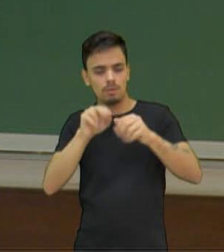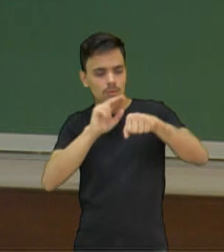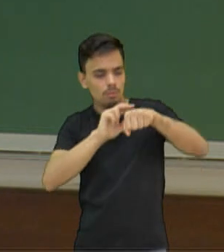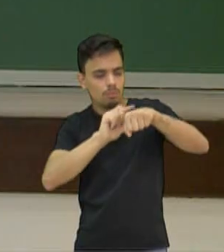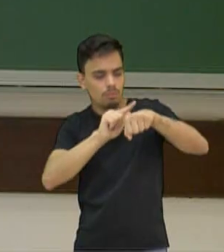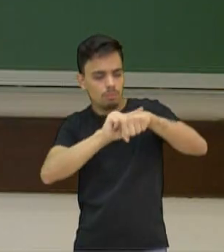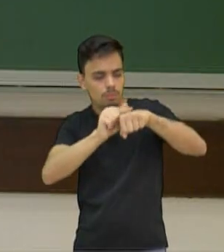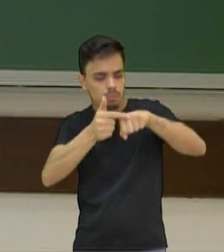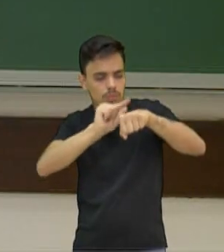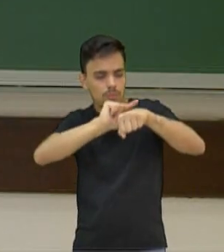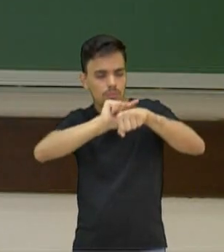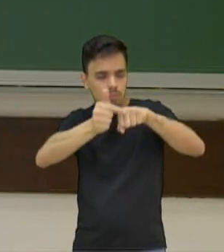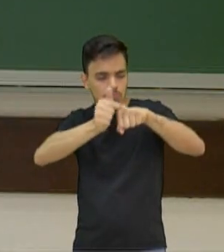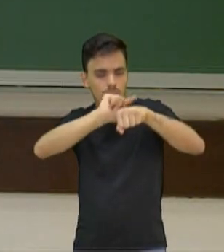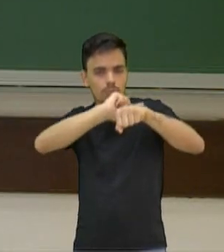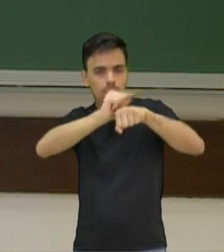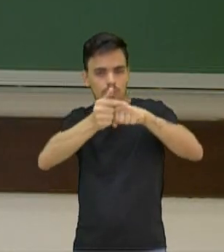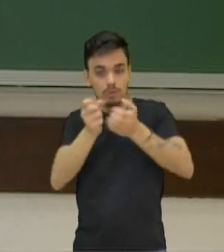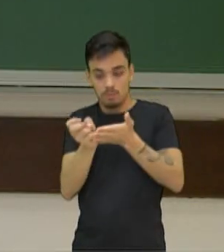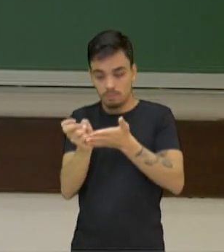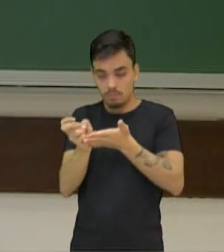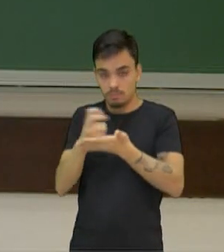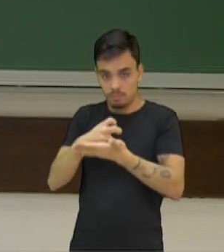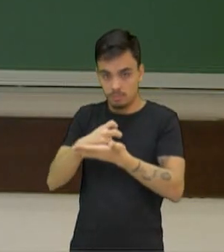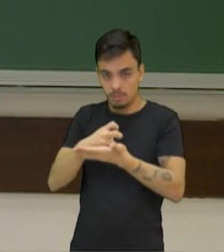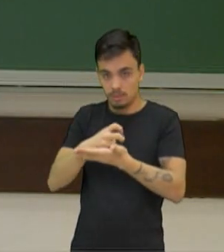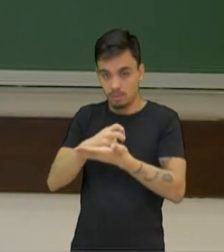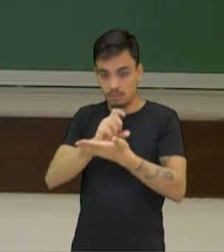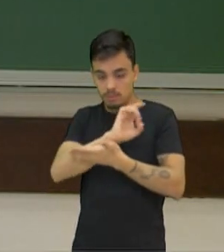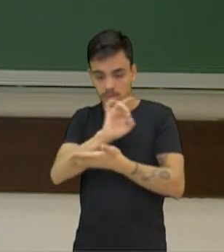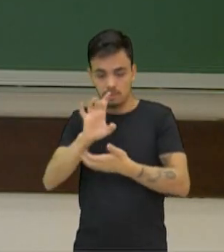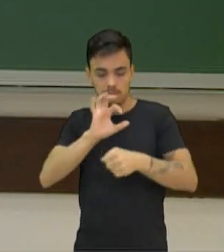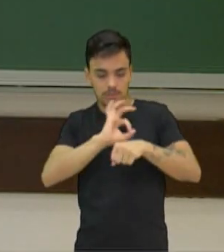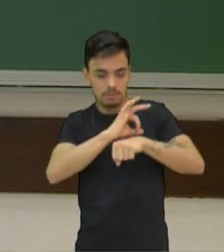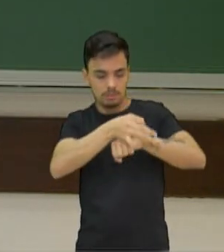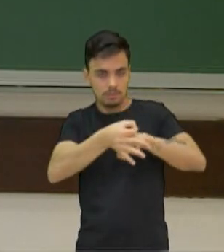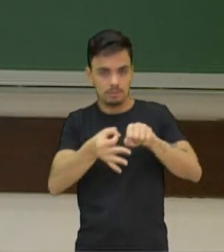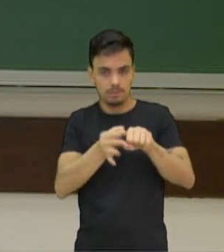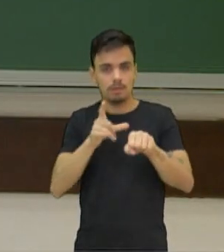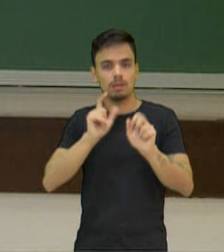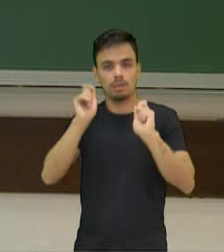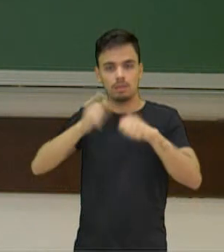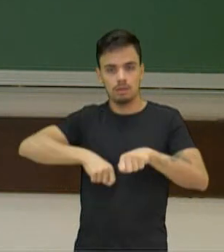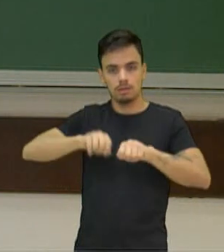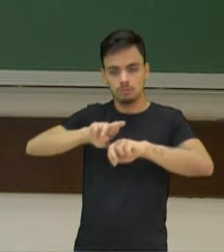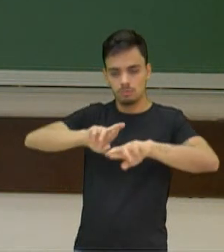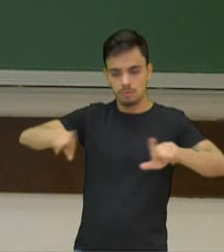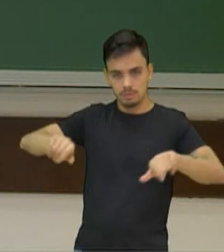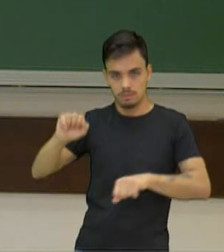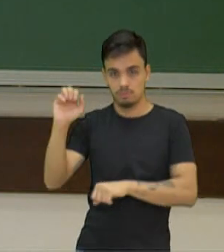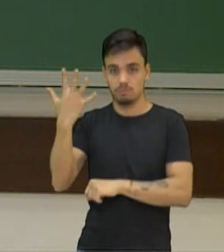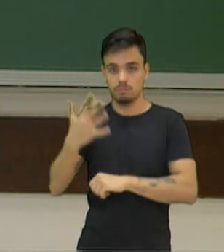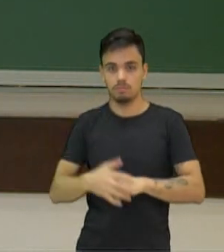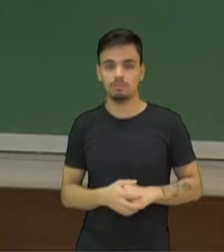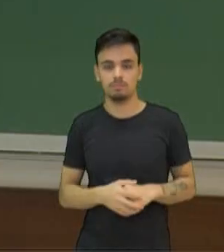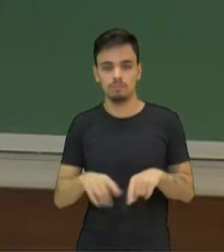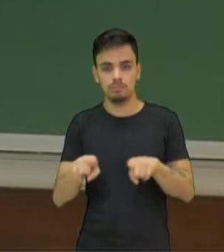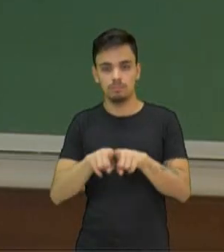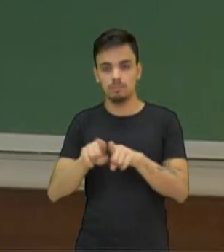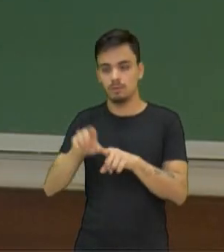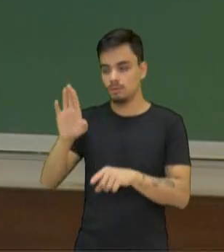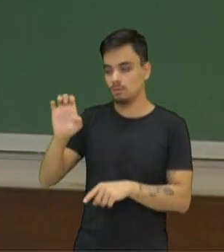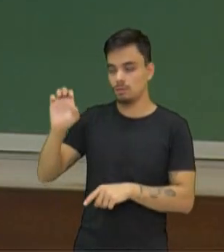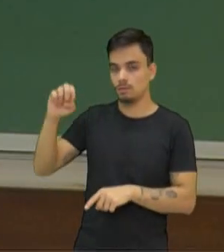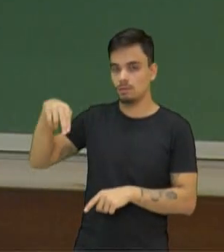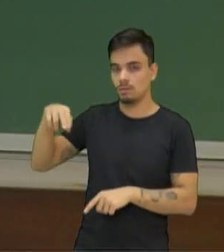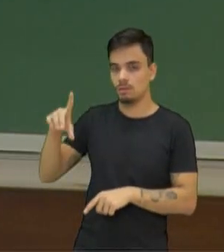camadas embrionárias cujas células têm a capacidade de sofrer diferenciação formando esses órgãos. Beleza? Endoderme é a